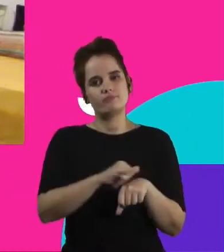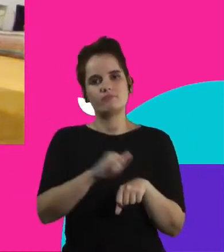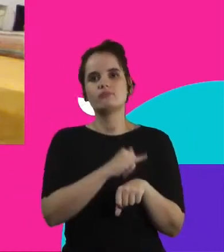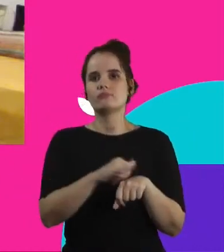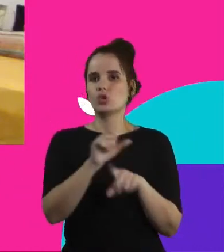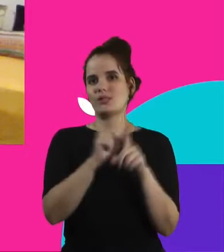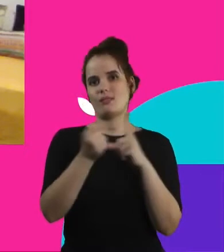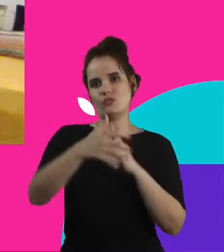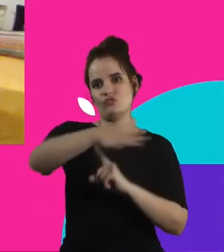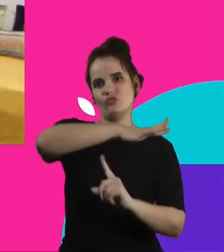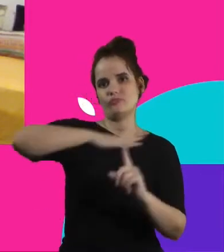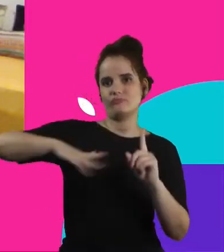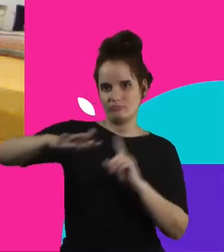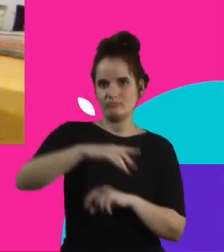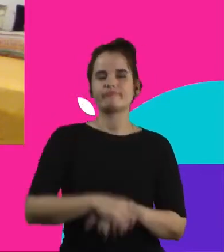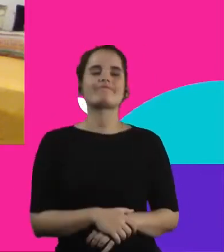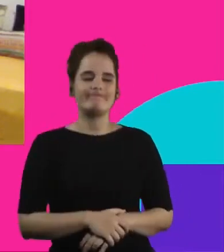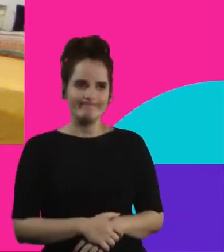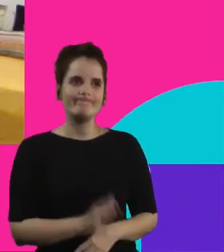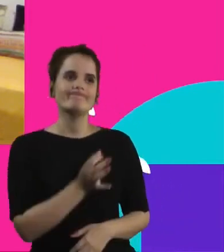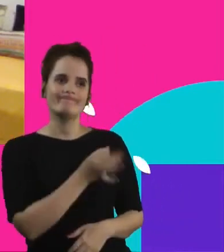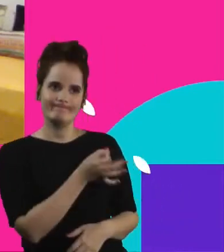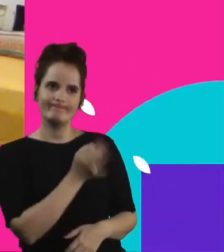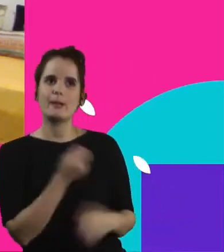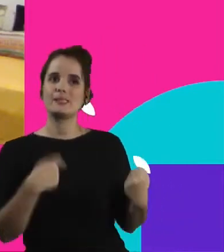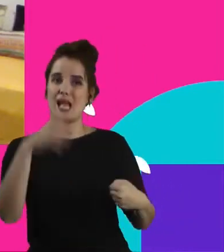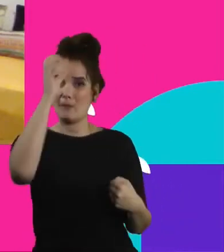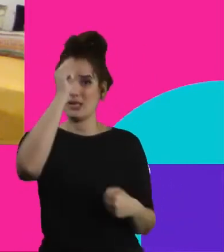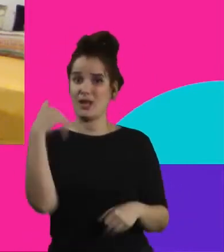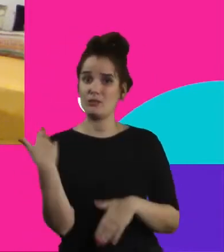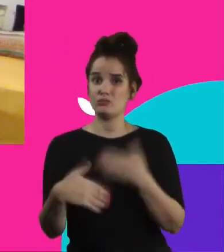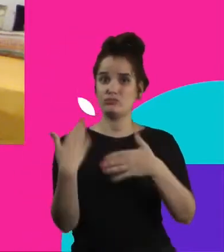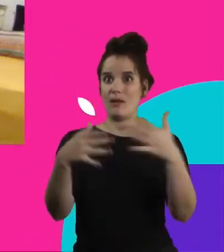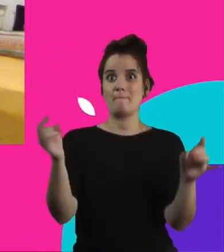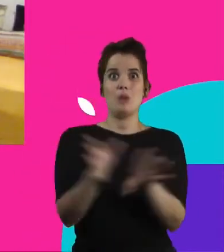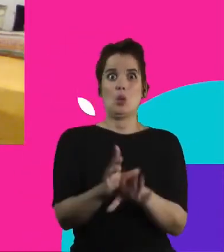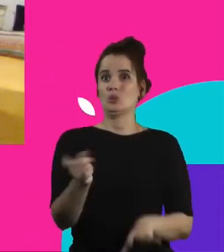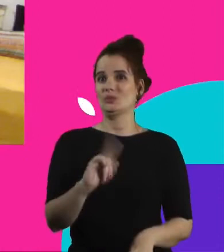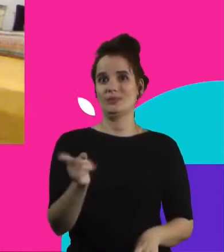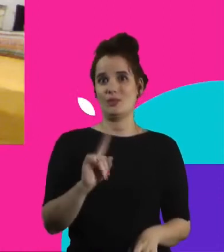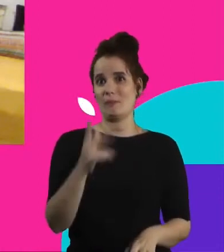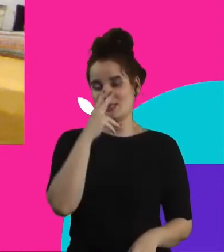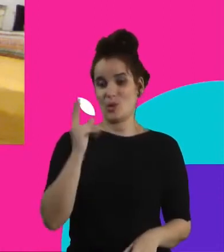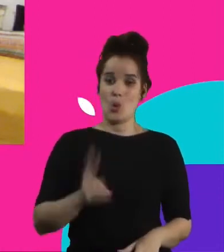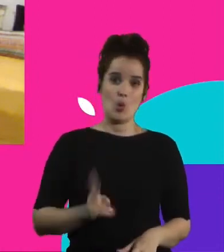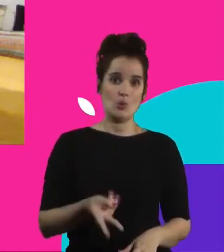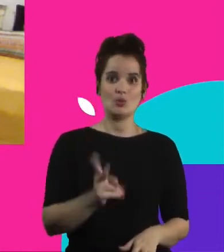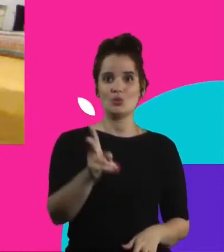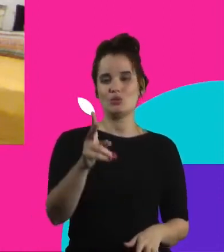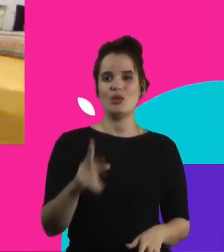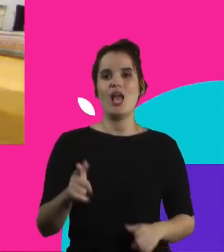sociedade como um todo. Uau, é um aprendizado contínuo, né, Carlos? Parece que nunca vai estar pronto, né, esse projeto. A gente fala que